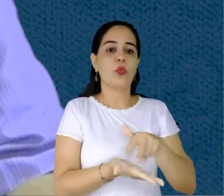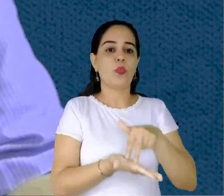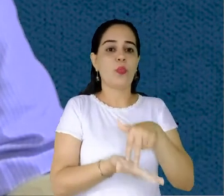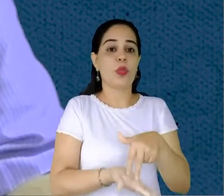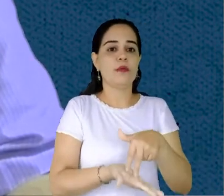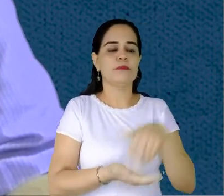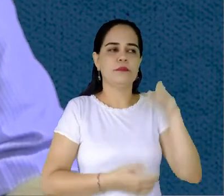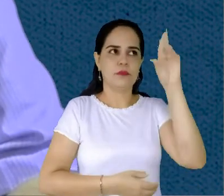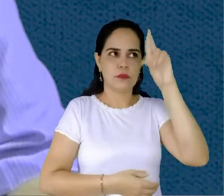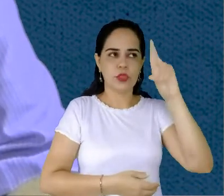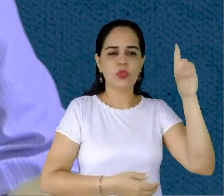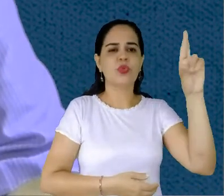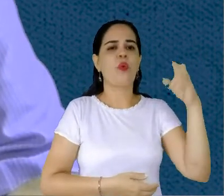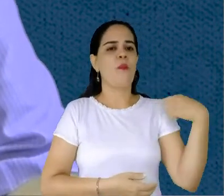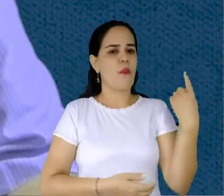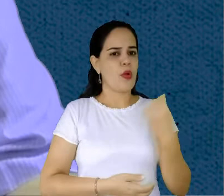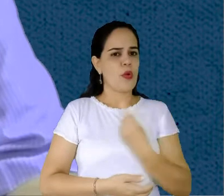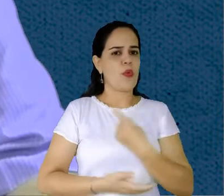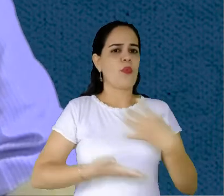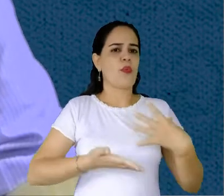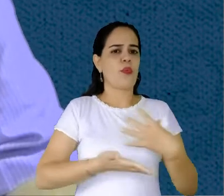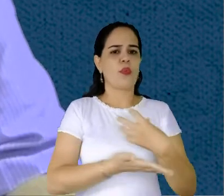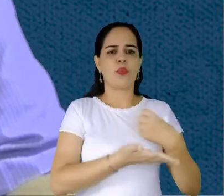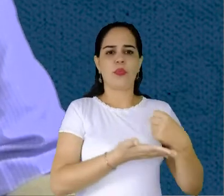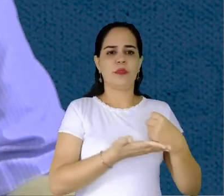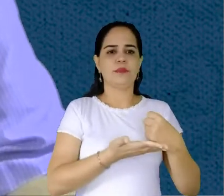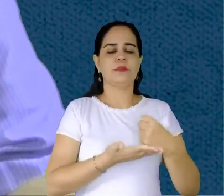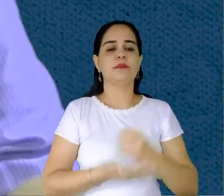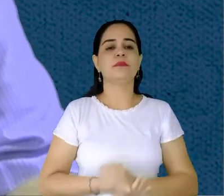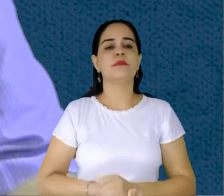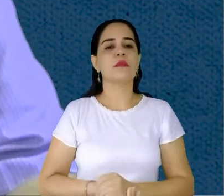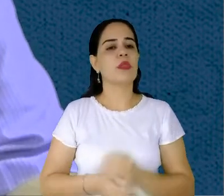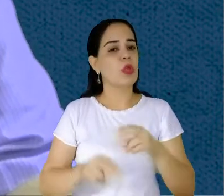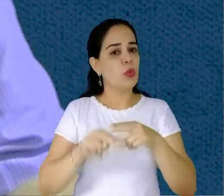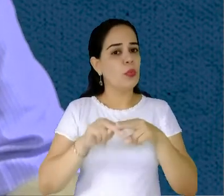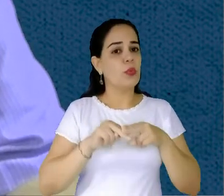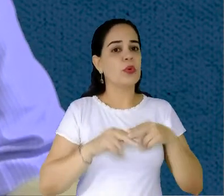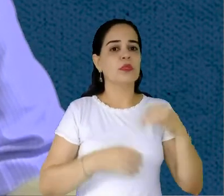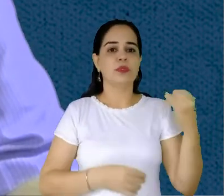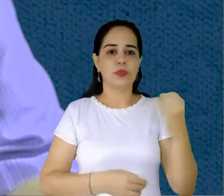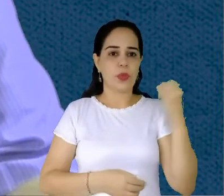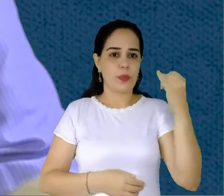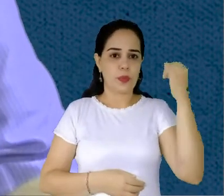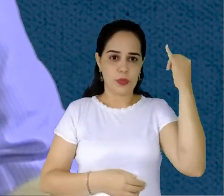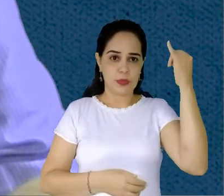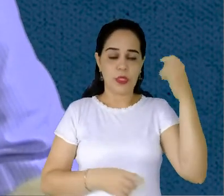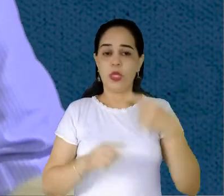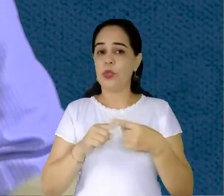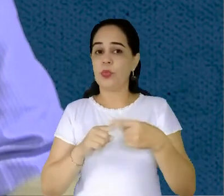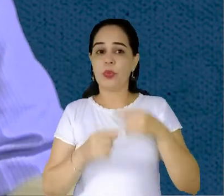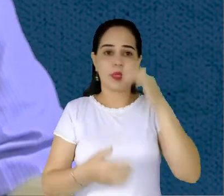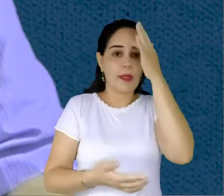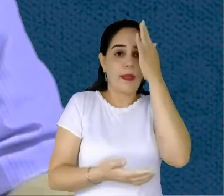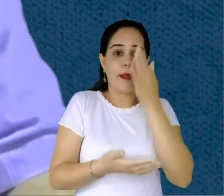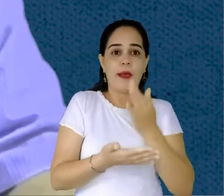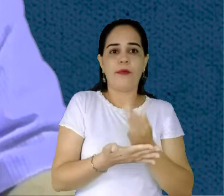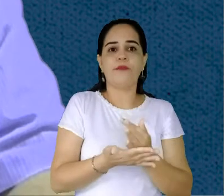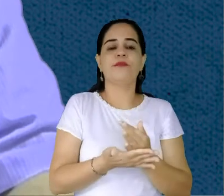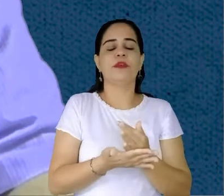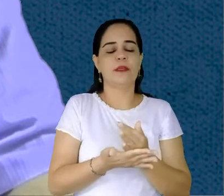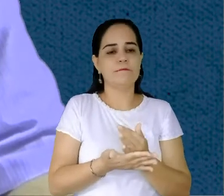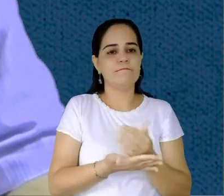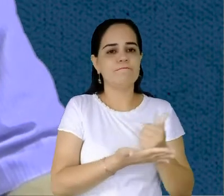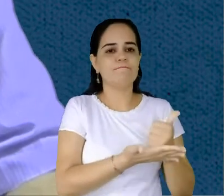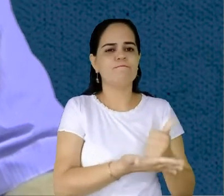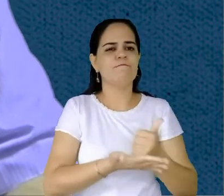Cristo Jesus. Ele é o nosso Senhor e nosso Salvador. Por isso é tão importante, porque